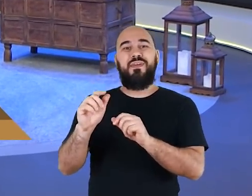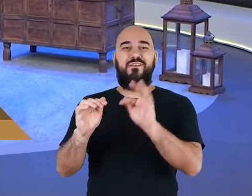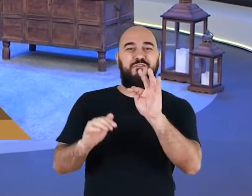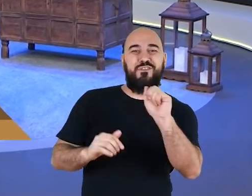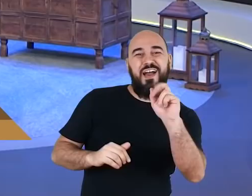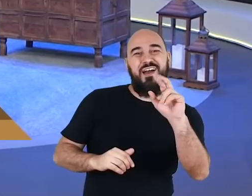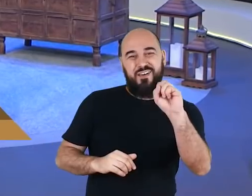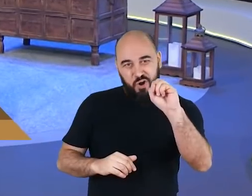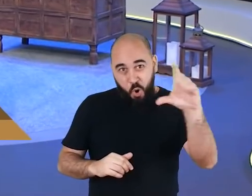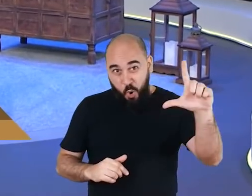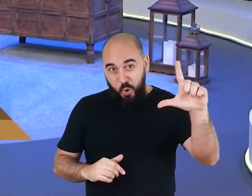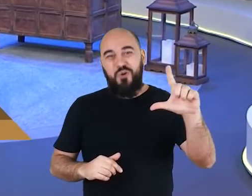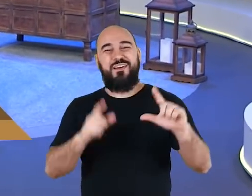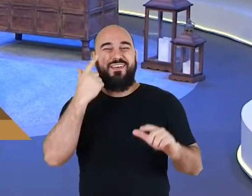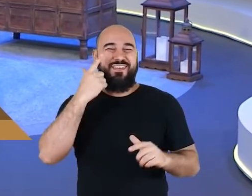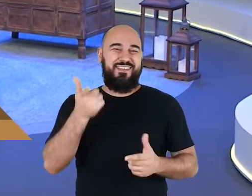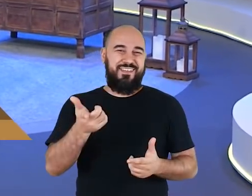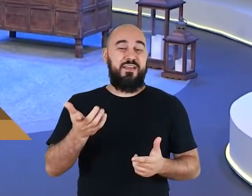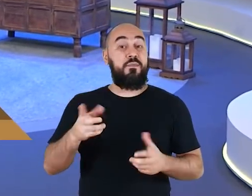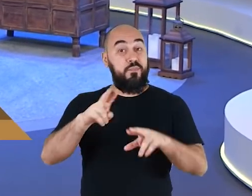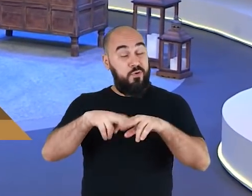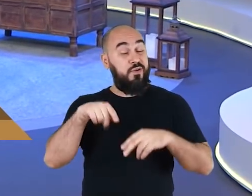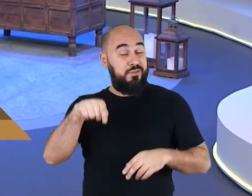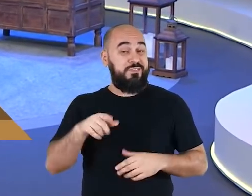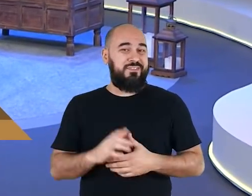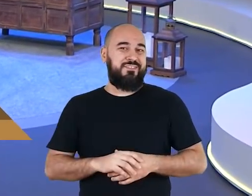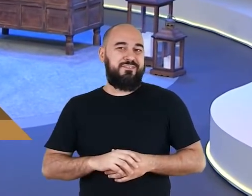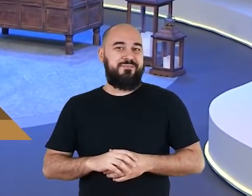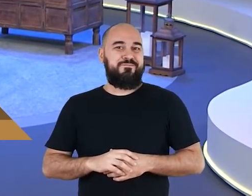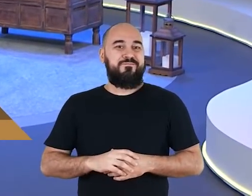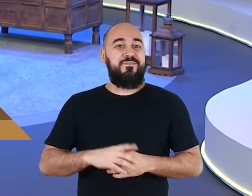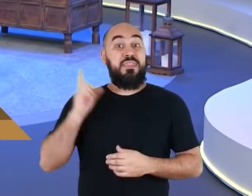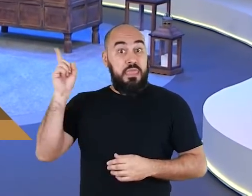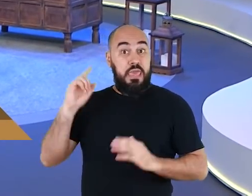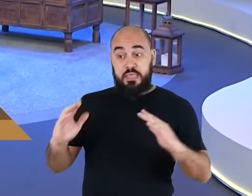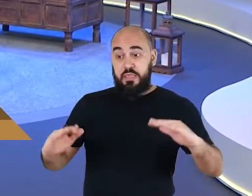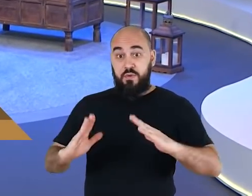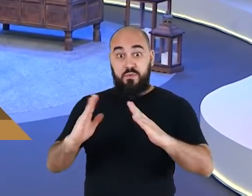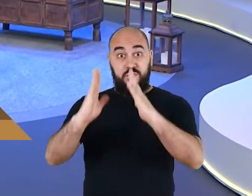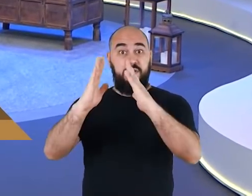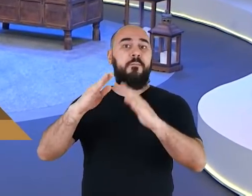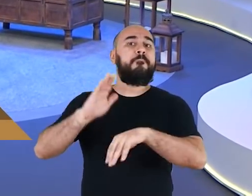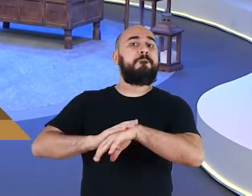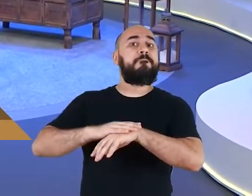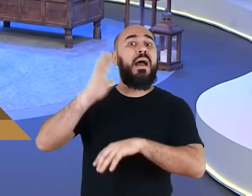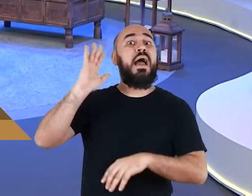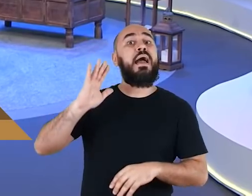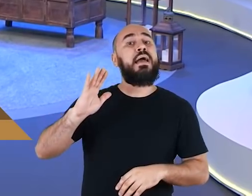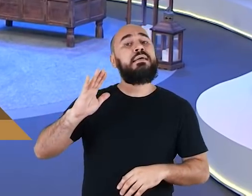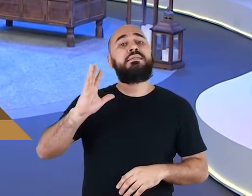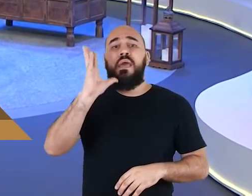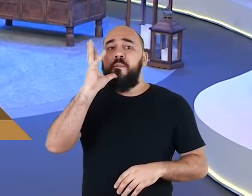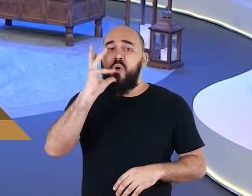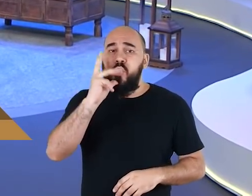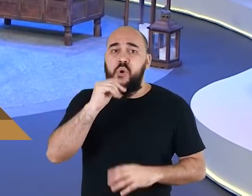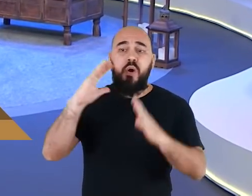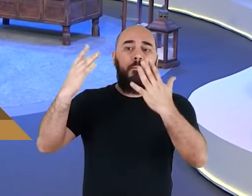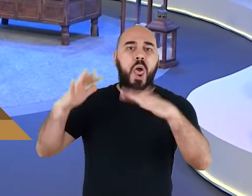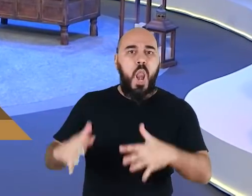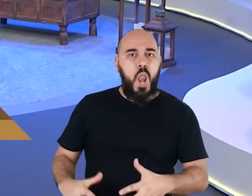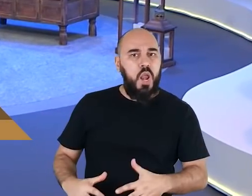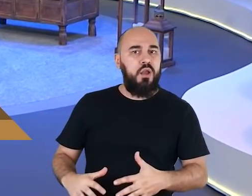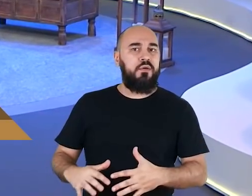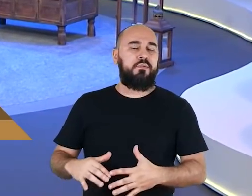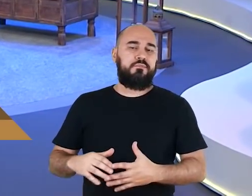as pirâmides de Gizé, este foi o edifício que talvez durou mais tempo entre as 7 maravilhas do mundo